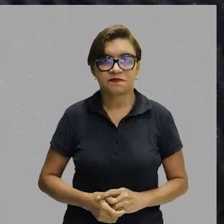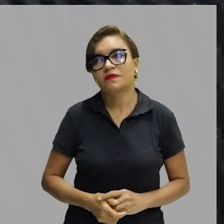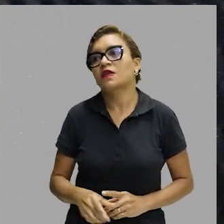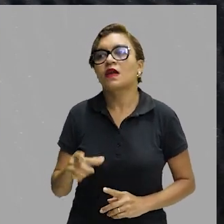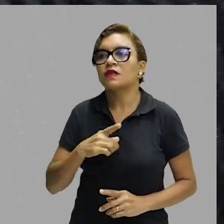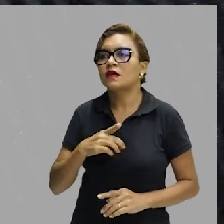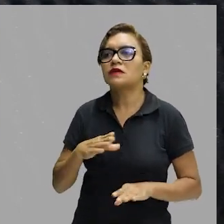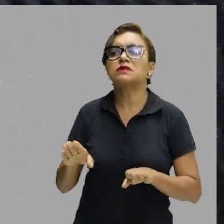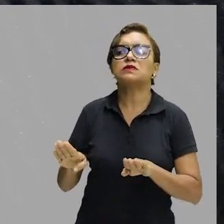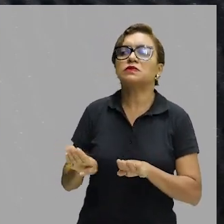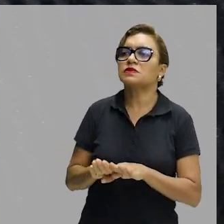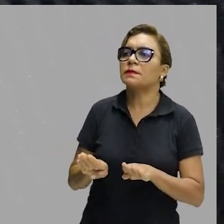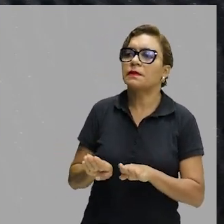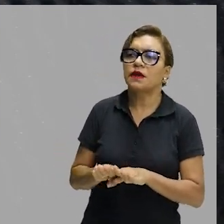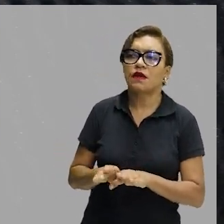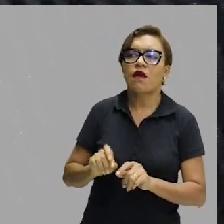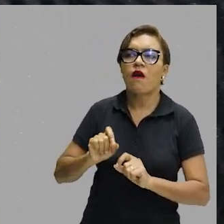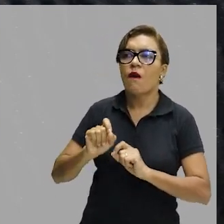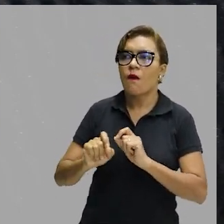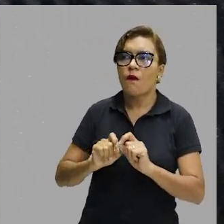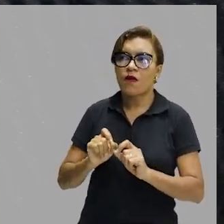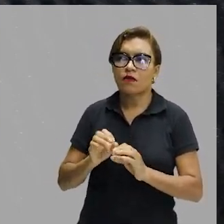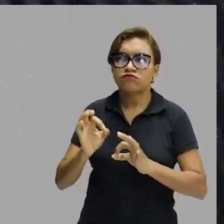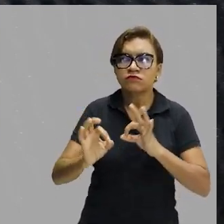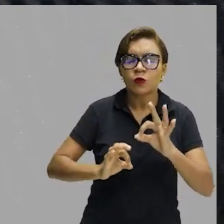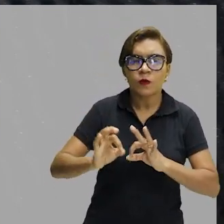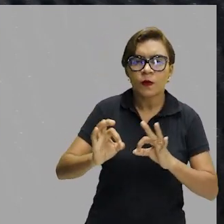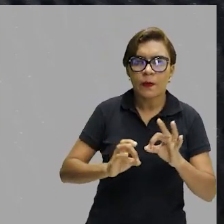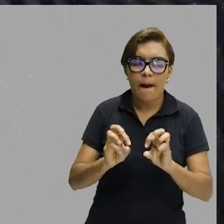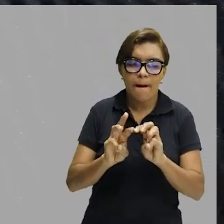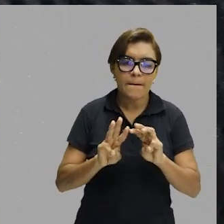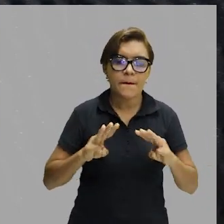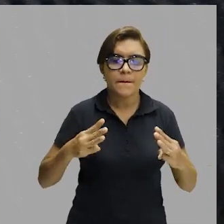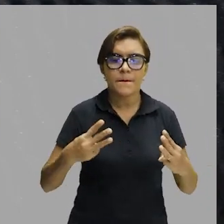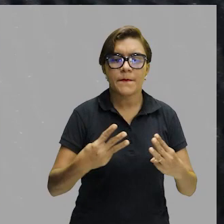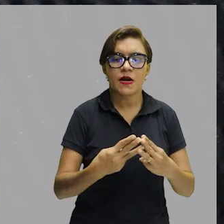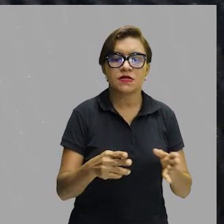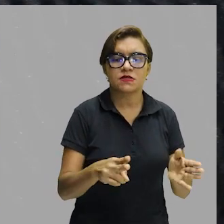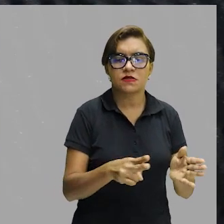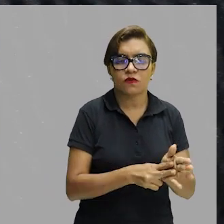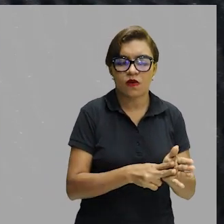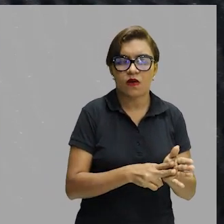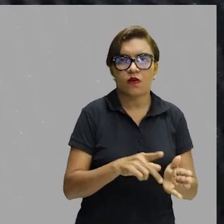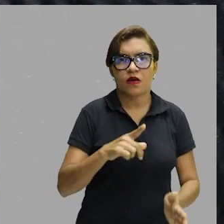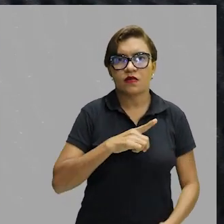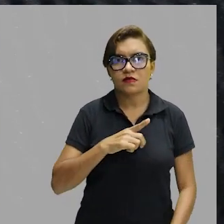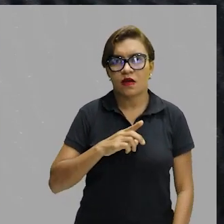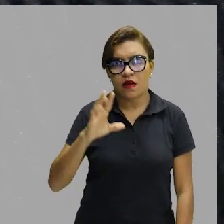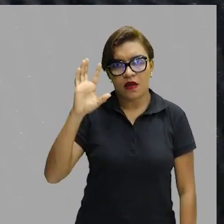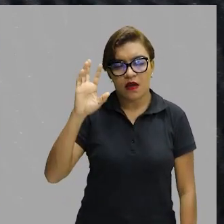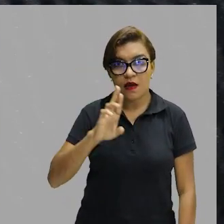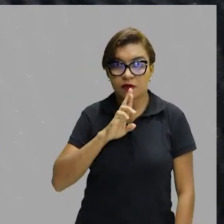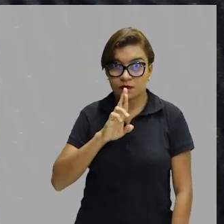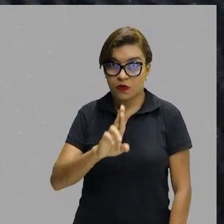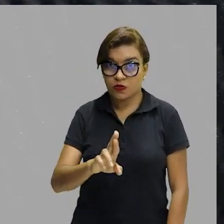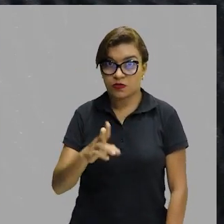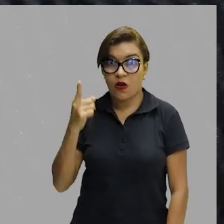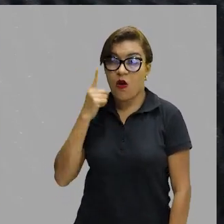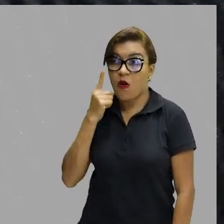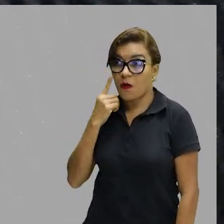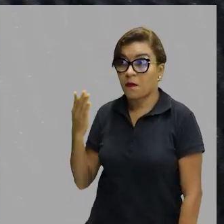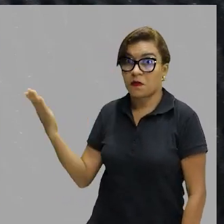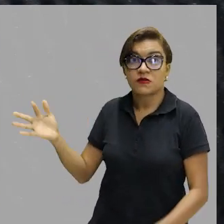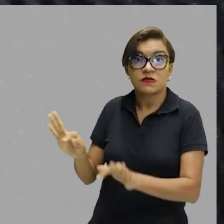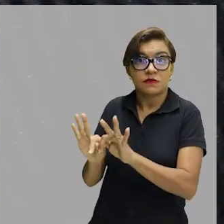aí, ajeitando, isolando a massa, chegamos a esse resultado, tudo bem? Podemos